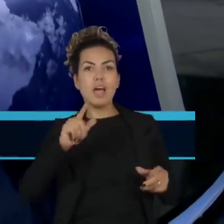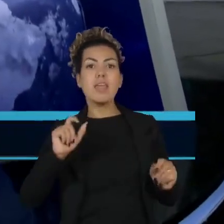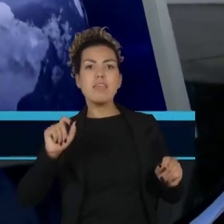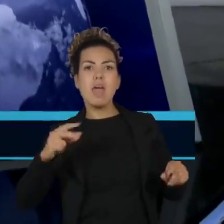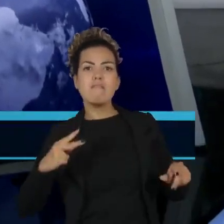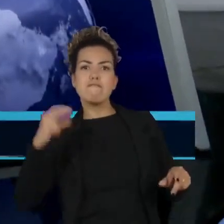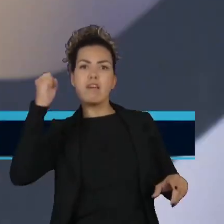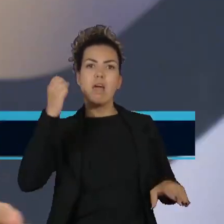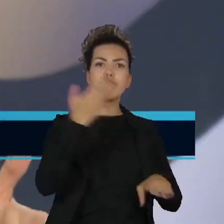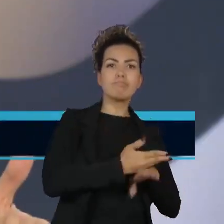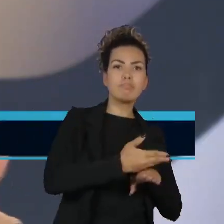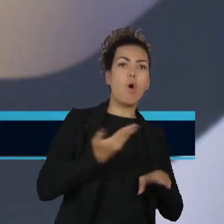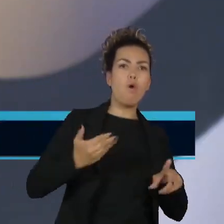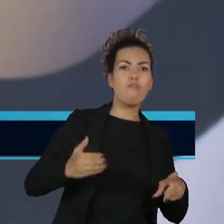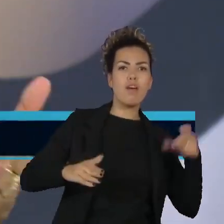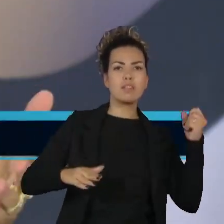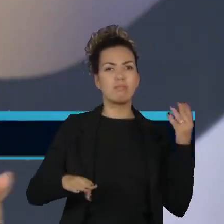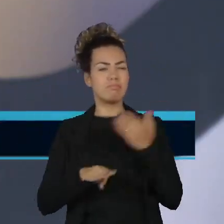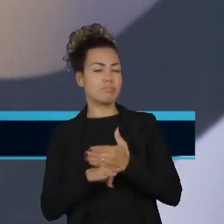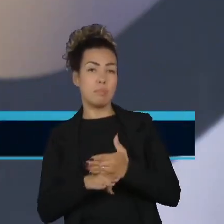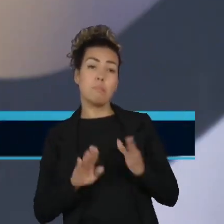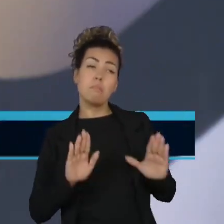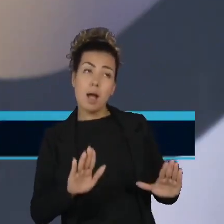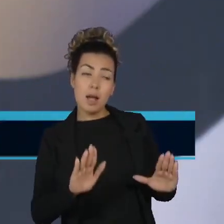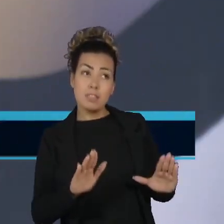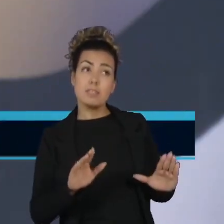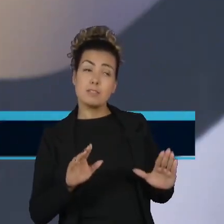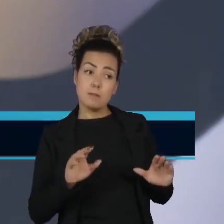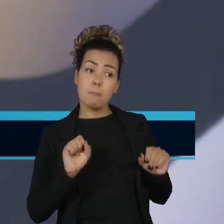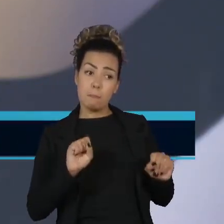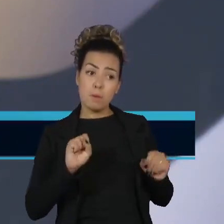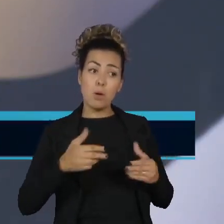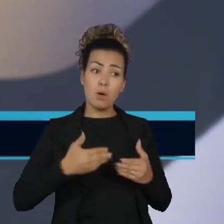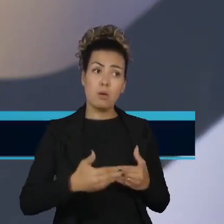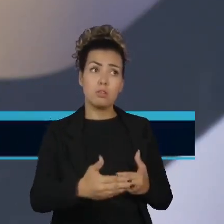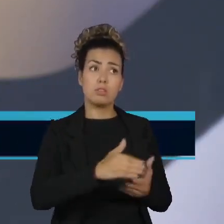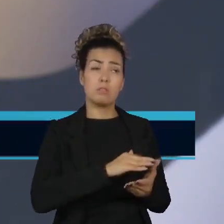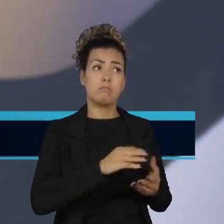dentro da batalha de rejeições, mas a gente está vendo isso chegar a um paroxismo, como aqui em São Paulo.